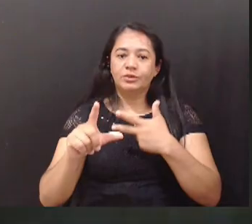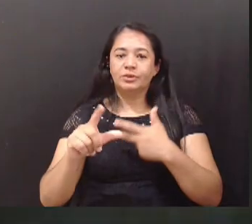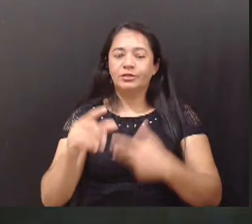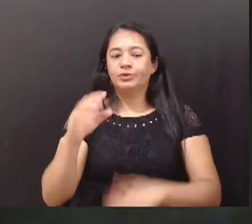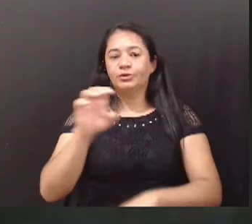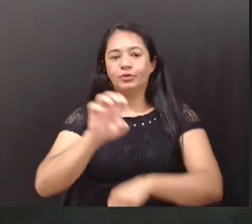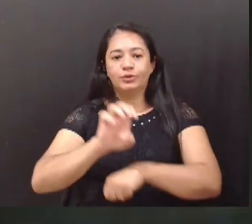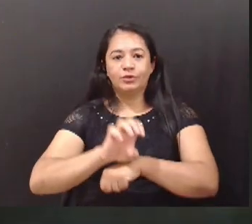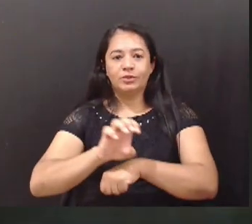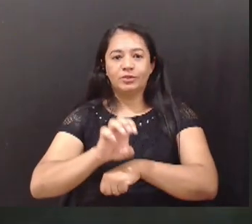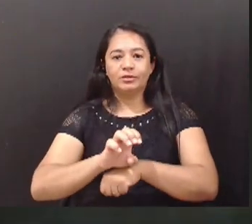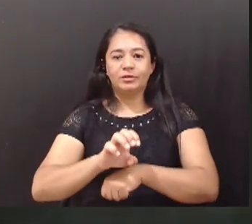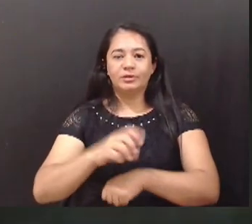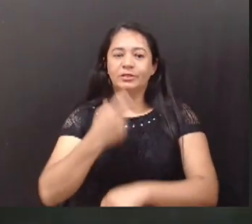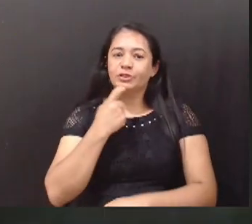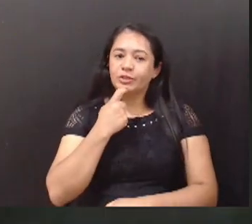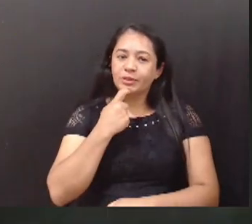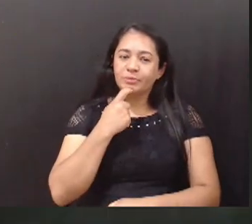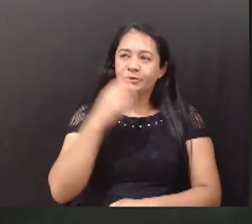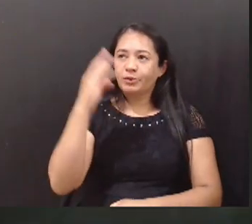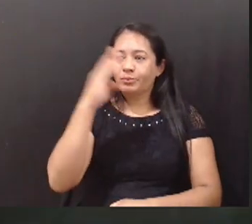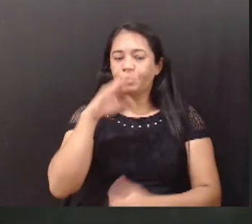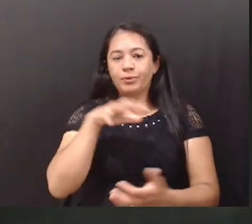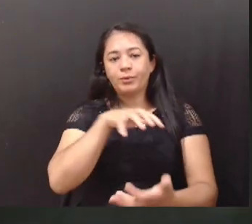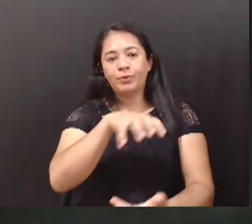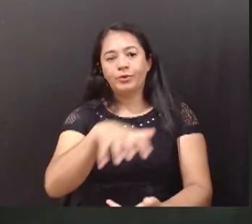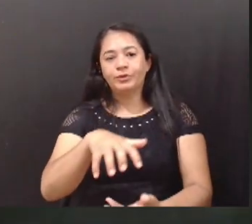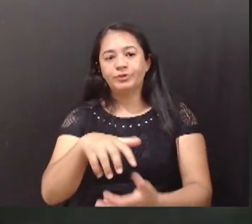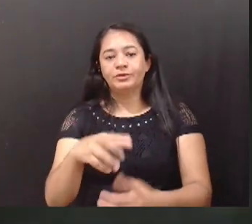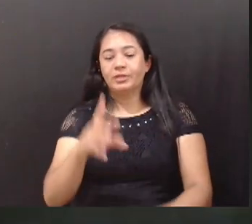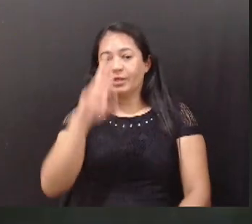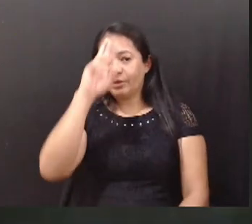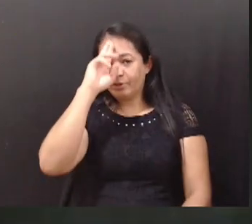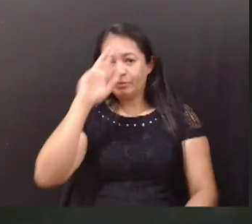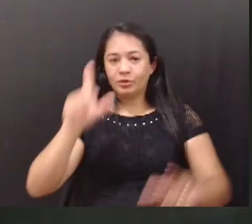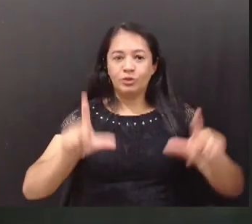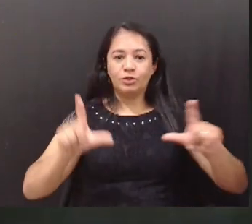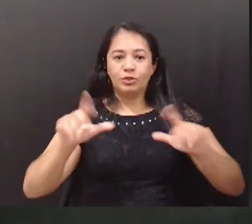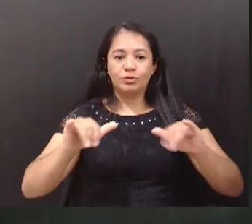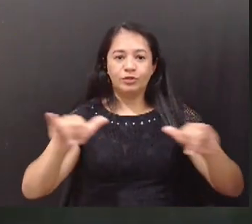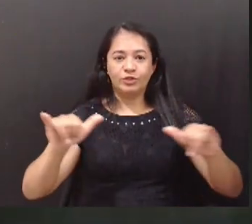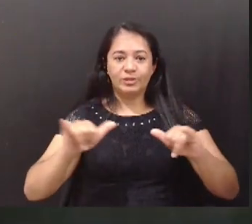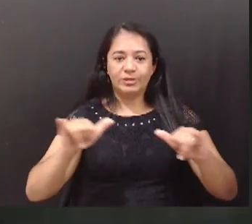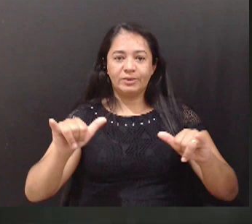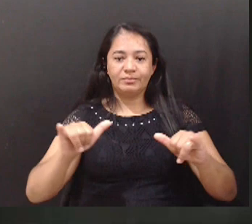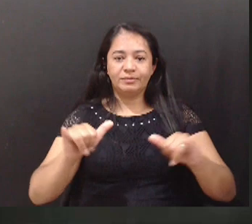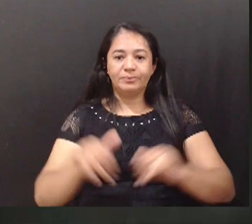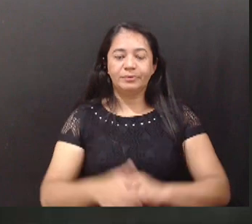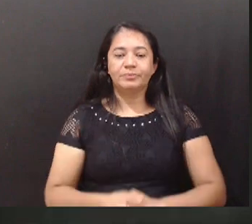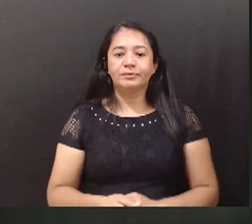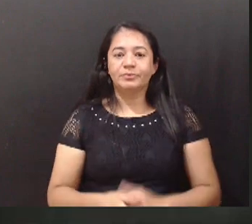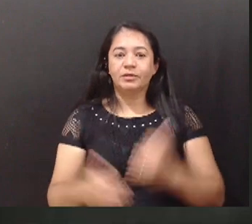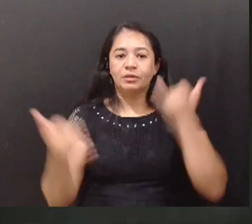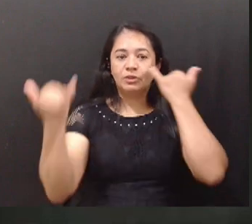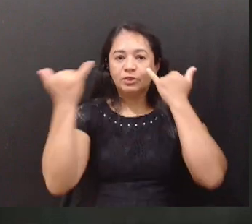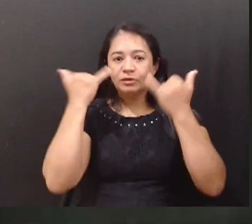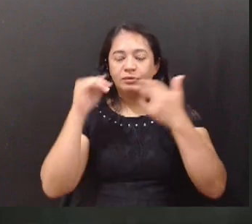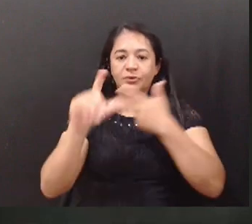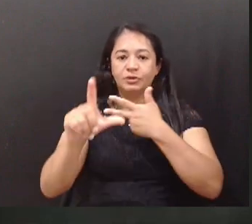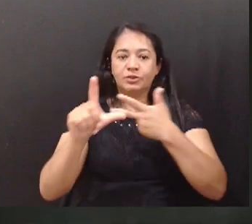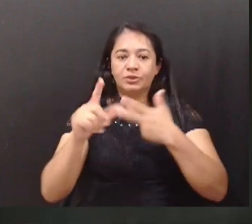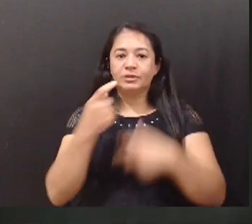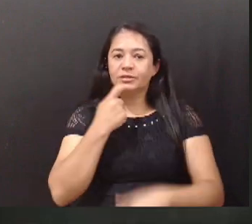de Campinas, claro, Brasil e Mundo. Ao meio-dia nós temos Câmara Notícia, com informações do Legislativo Campineiro